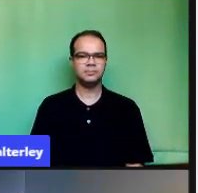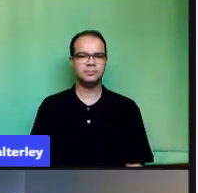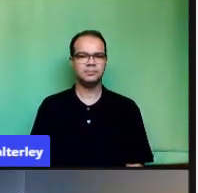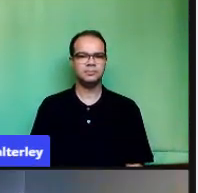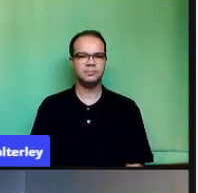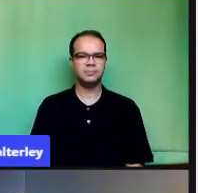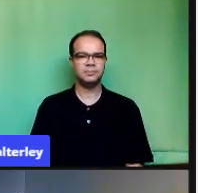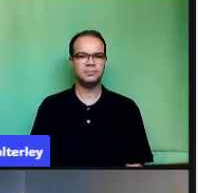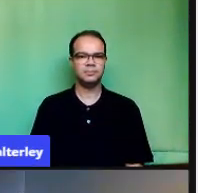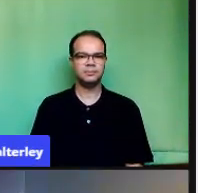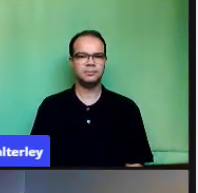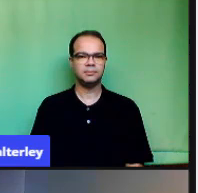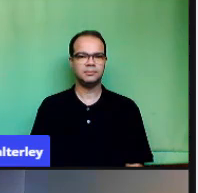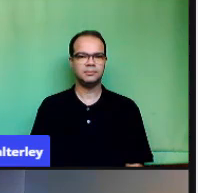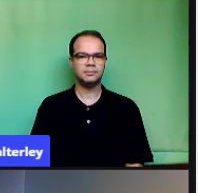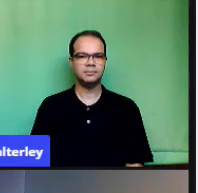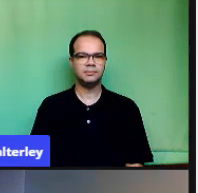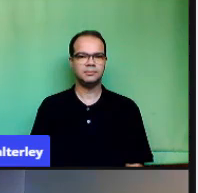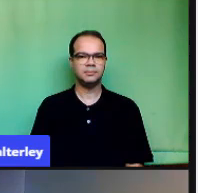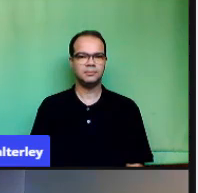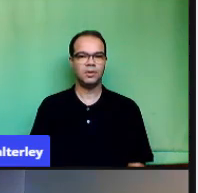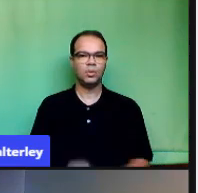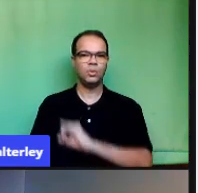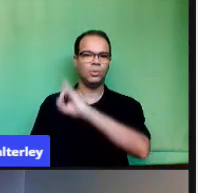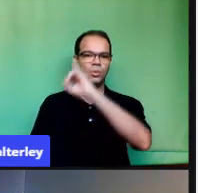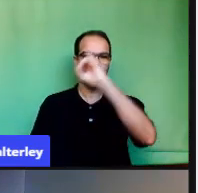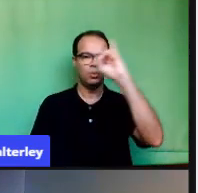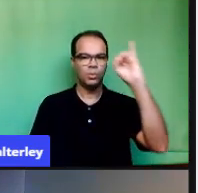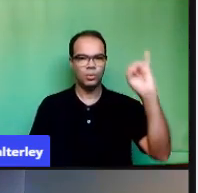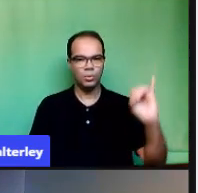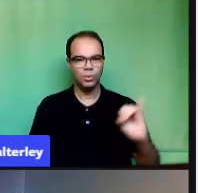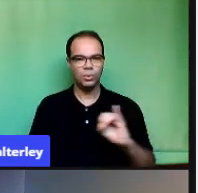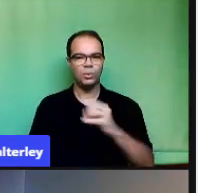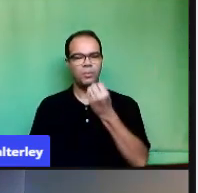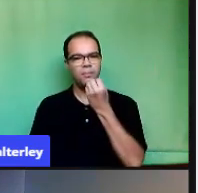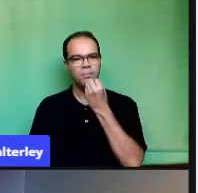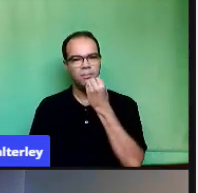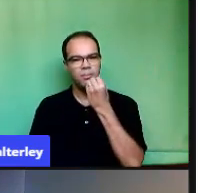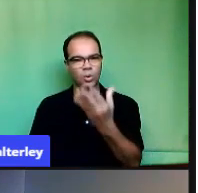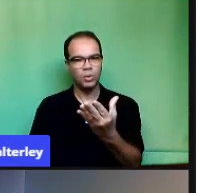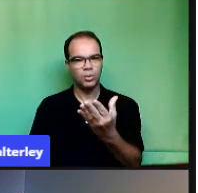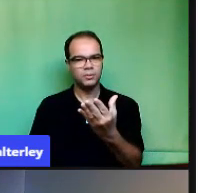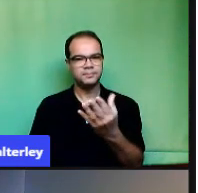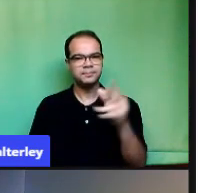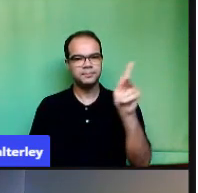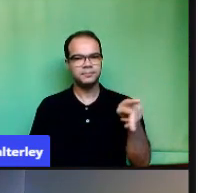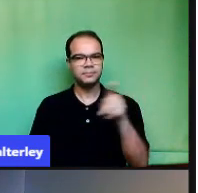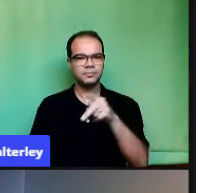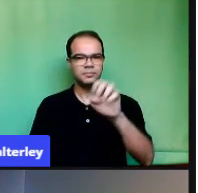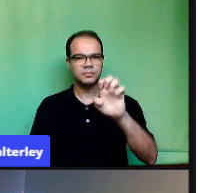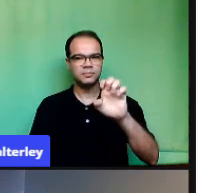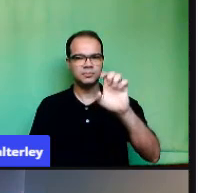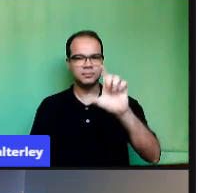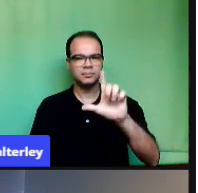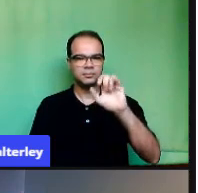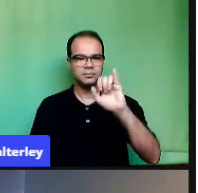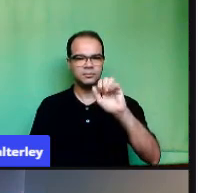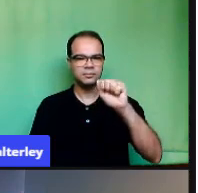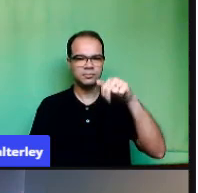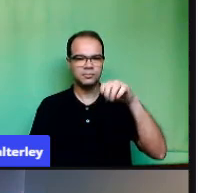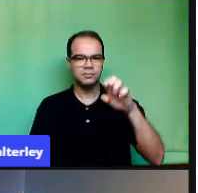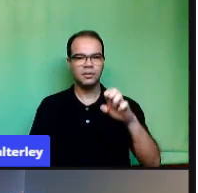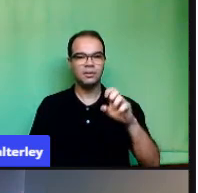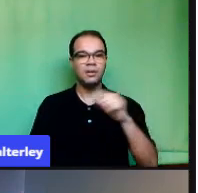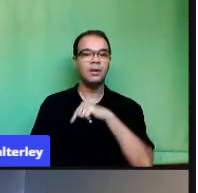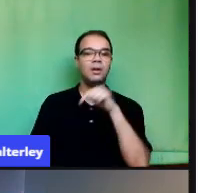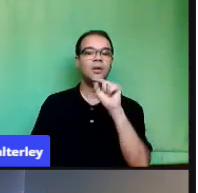Bom, pessoal, como vai? Tudo bem? Eu sou a professora Eliane, eu sou professora na Universidade Federal